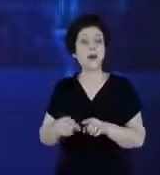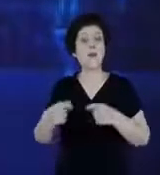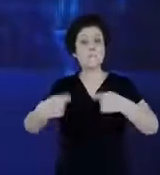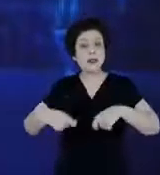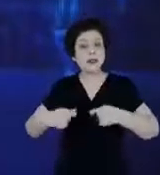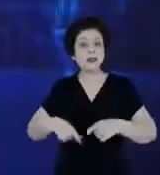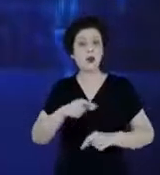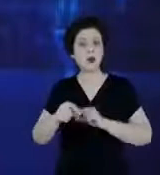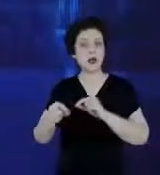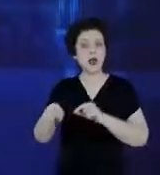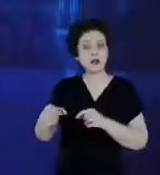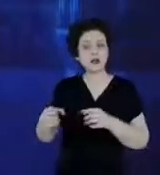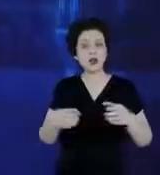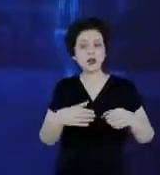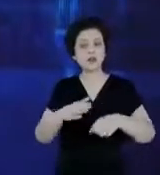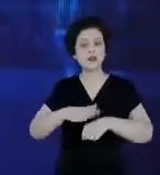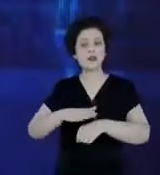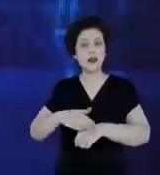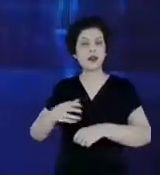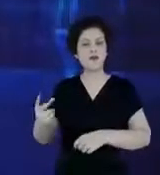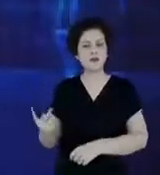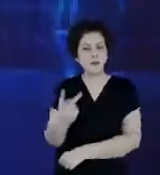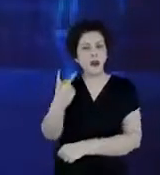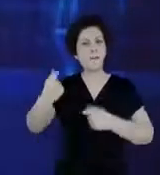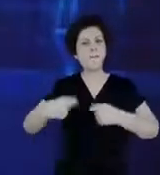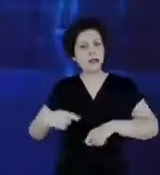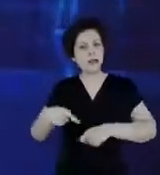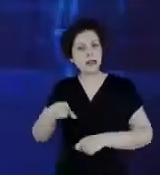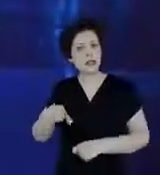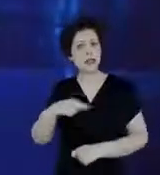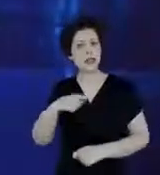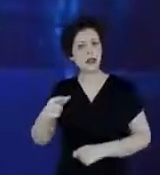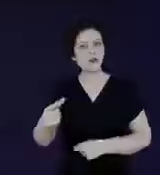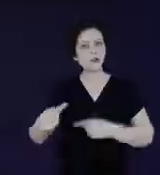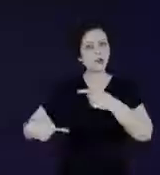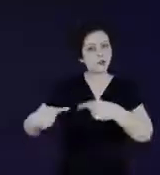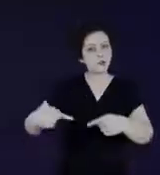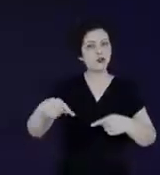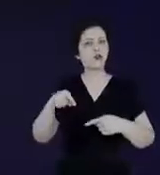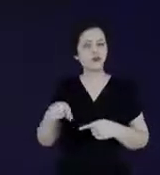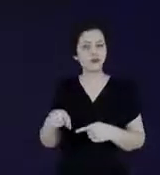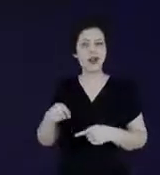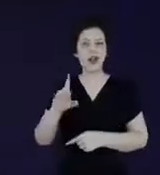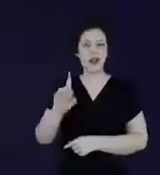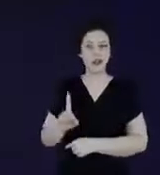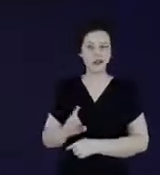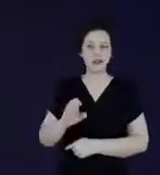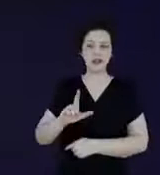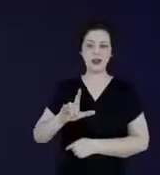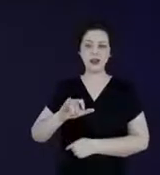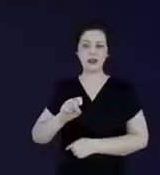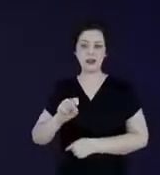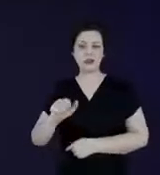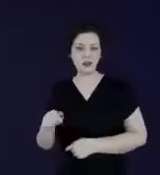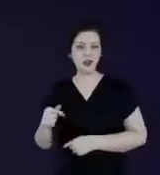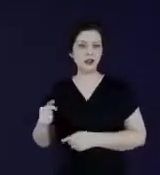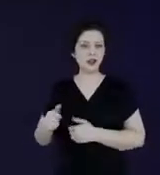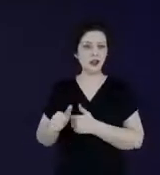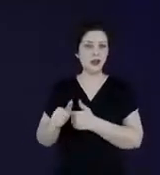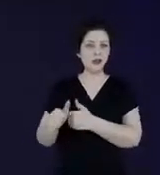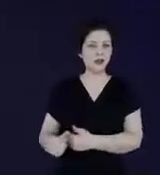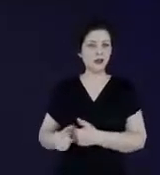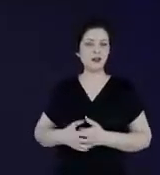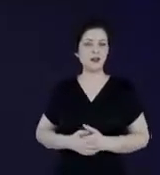que essa inovação seja valorizada. Né? Nós discutimos isso, e a diretora Elisa nos acompanha nessa discussão já há algum